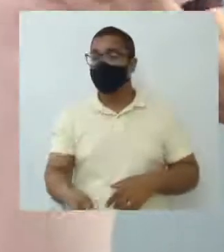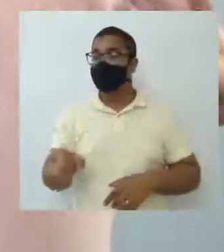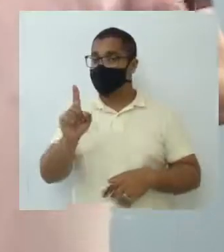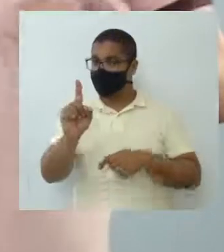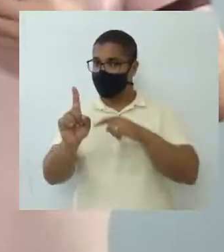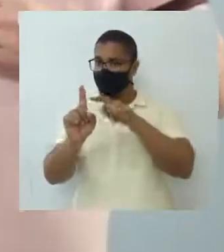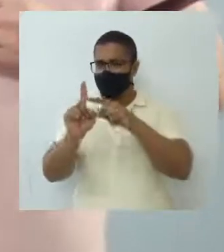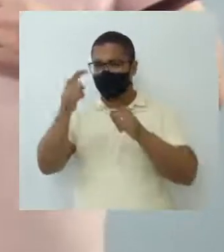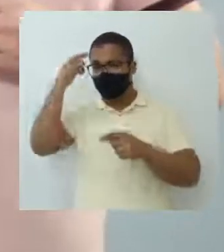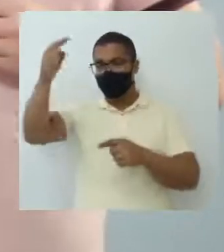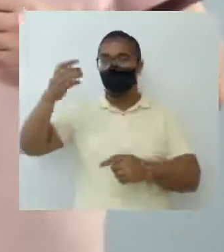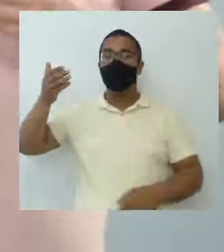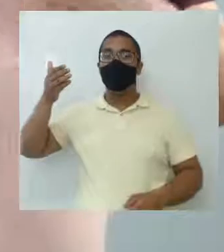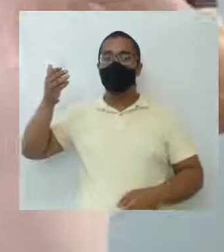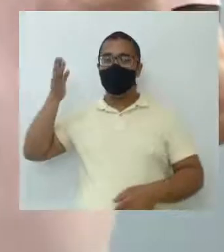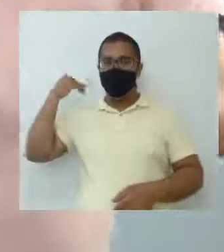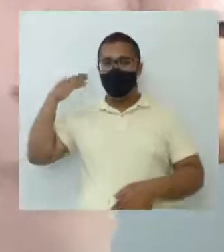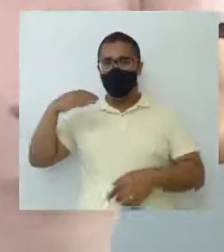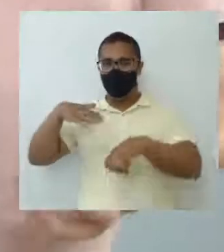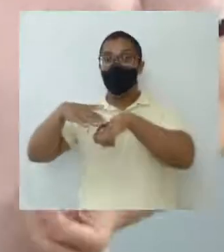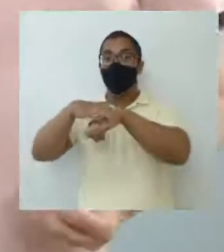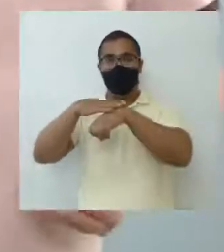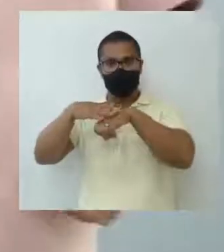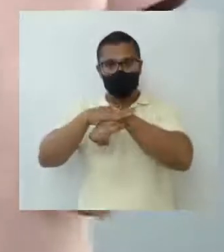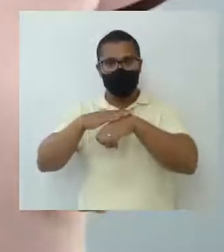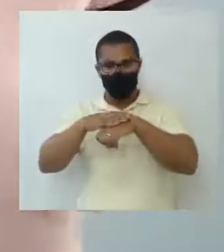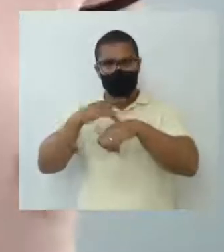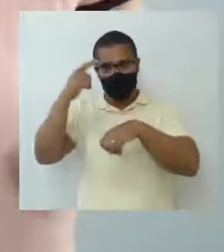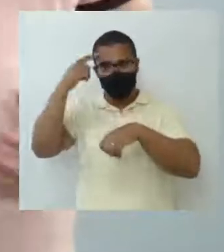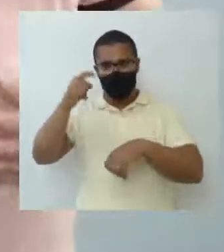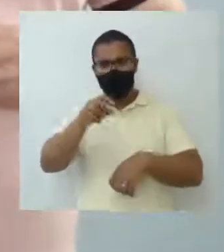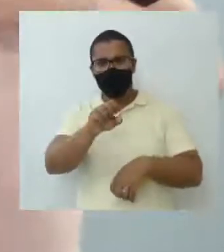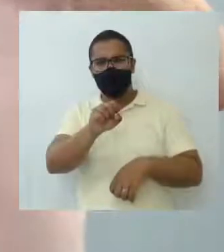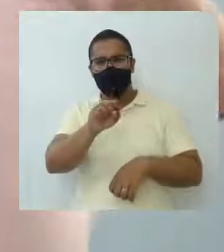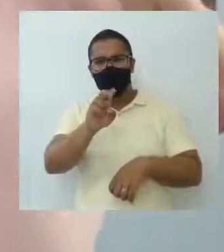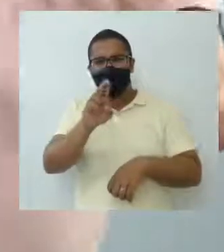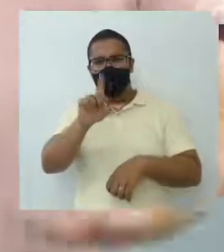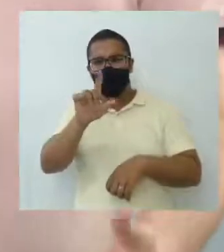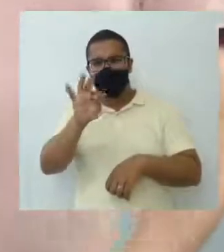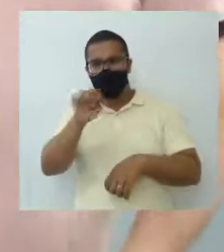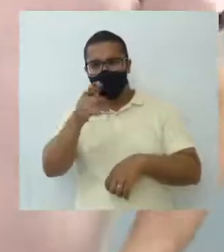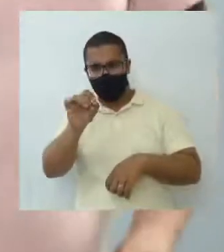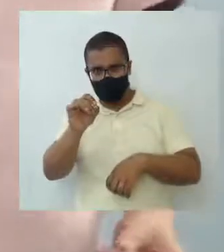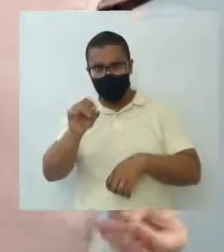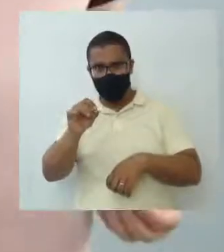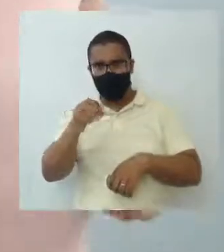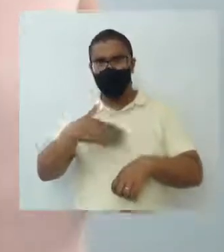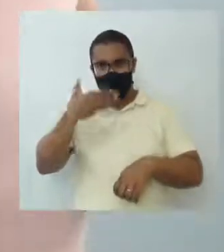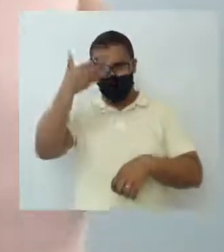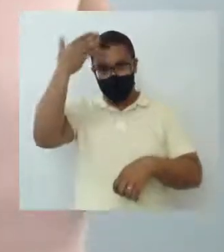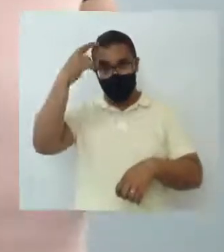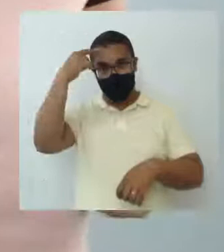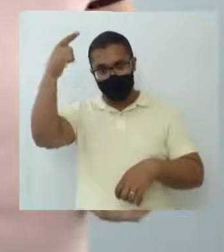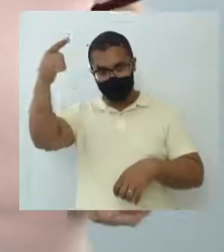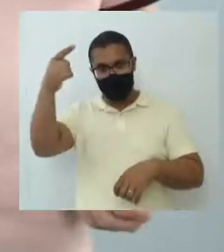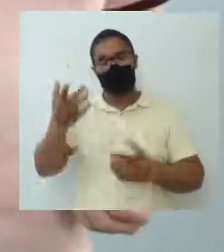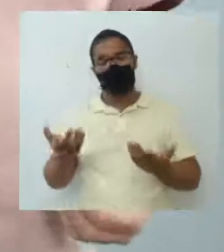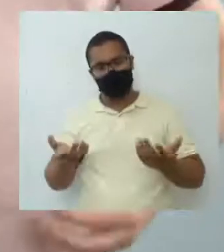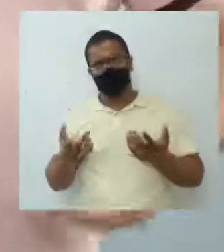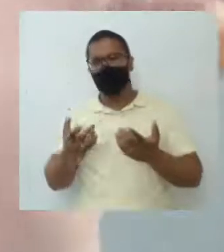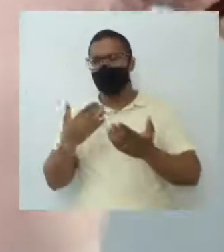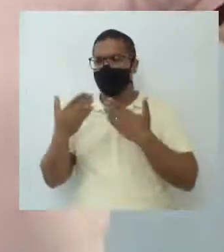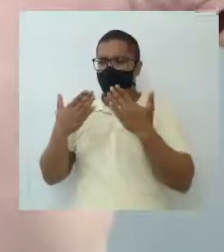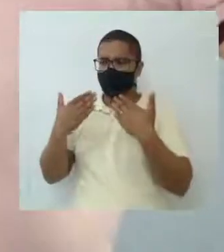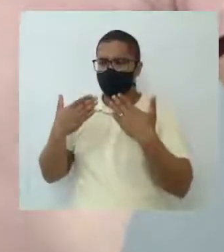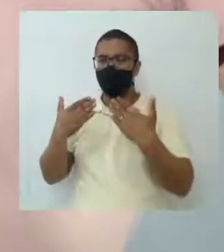viram que naquele momento em que ele conversa com o sultão, esse diálogo com outra tradição